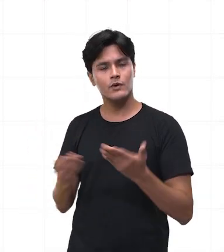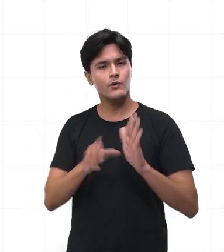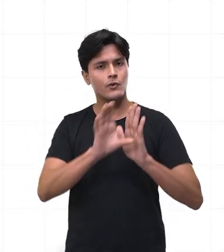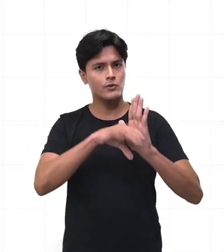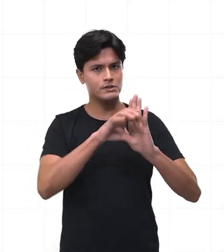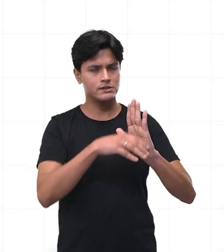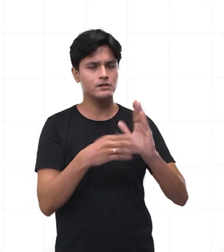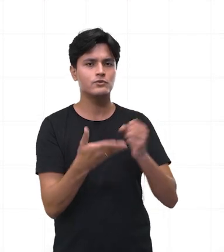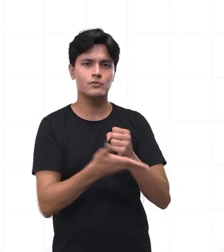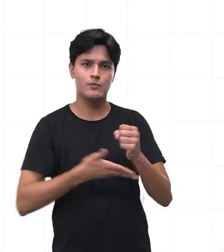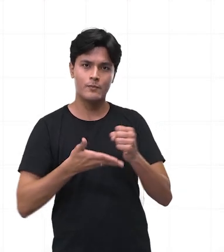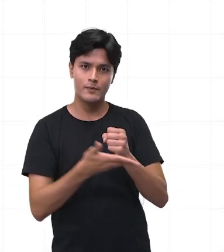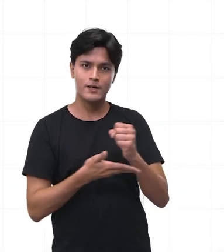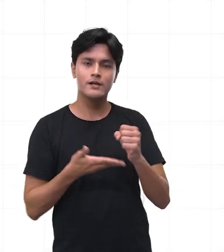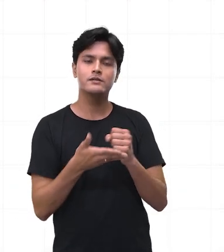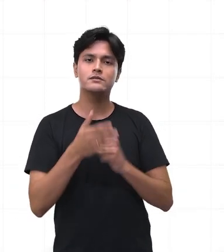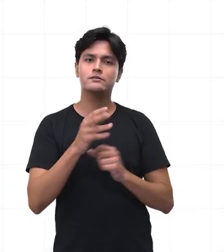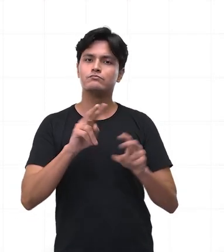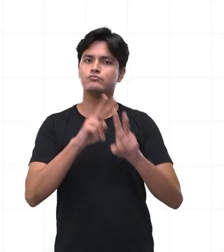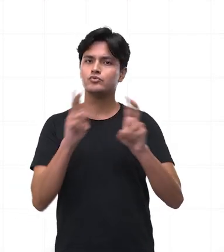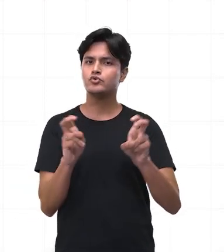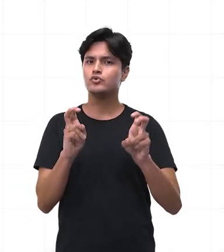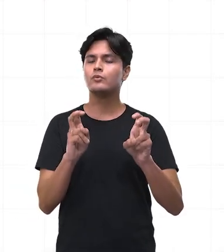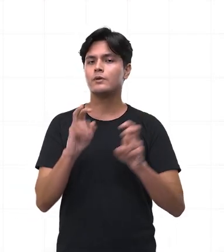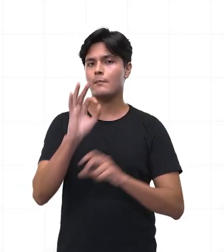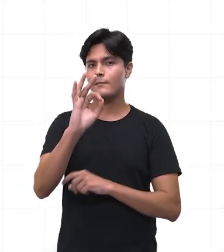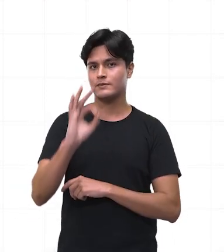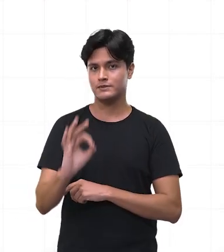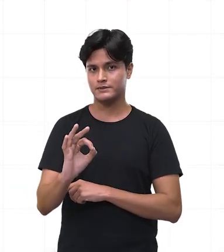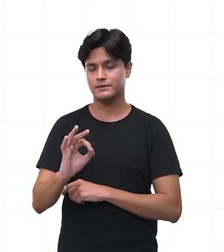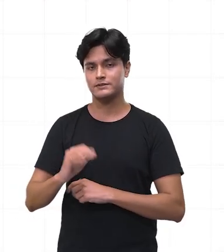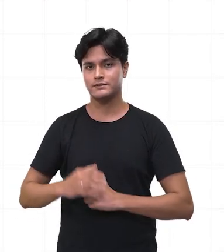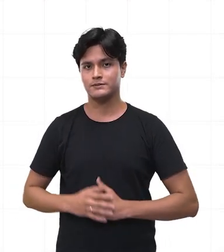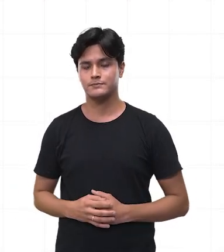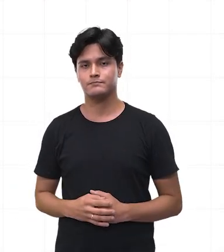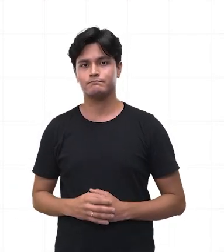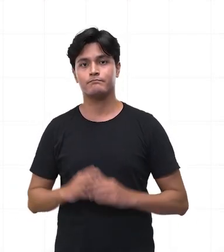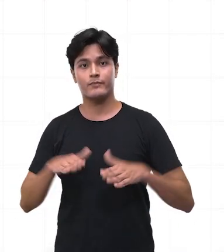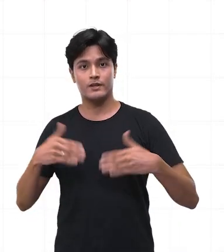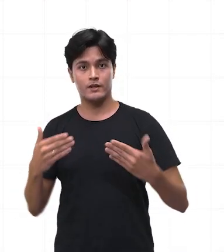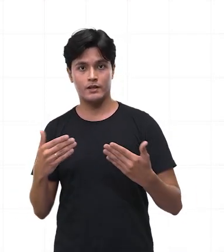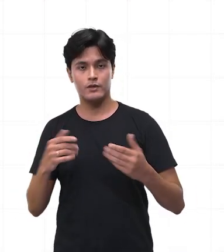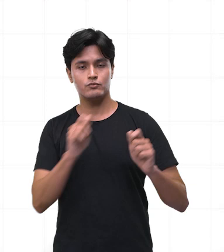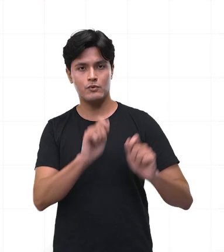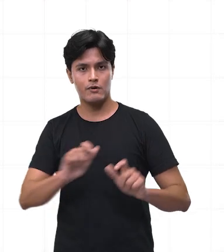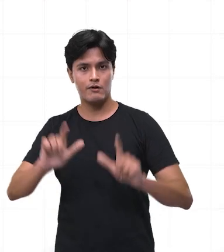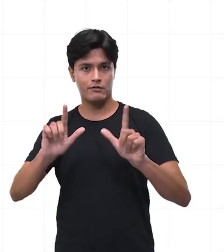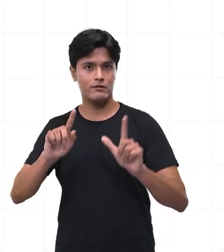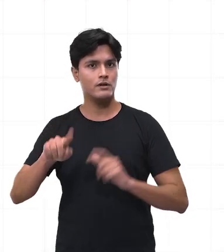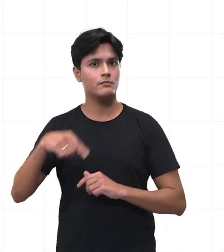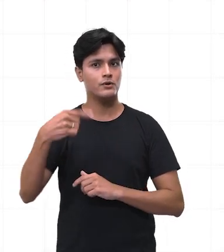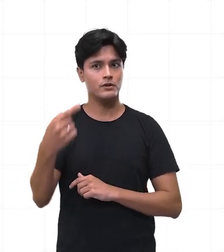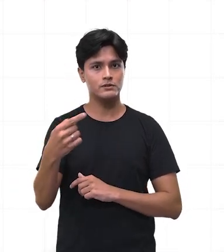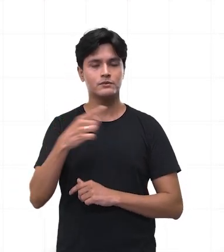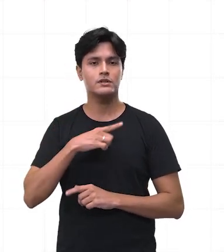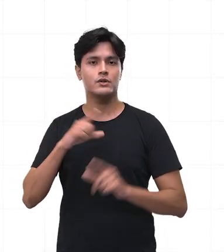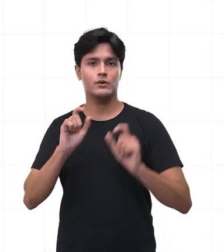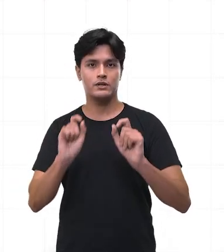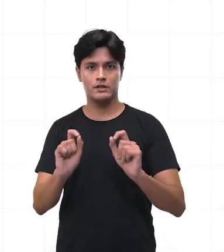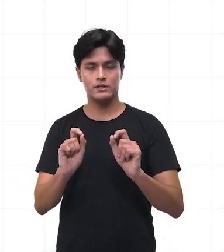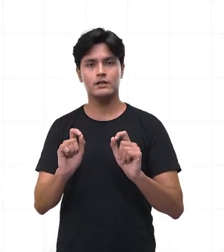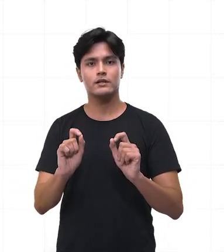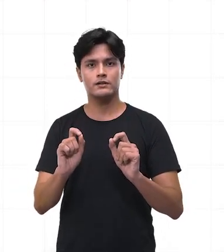básica que nós vamos ter sobre a porcentagem. Então na próxima cartela aí, nós temos a